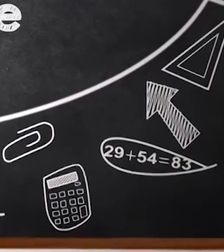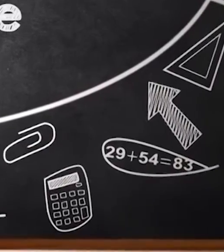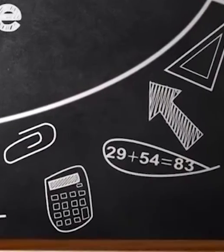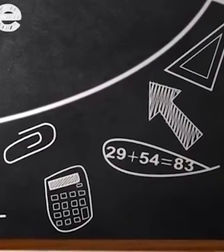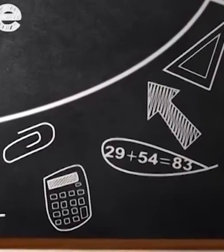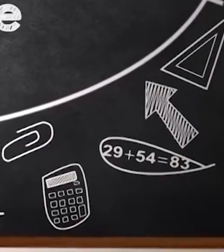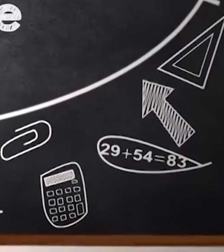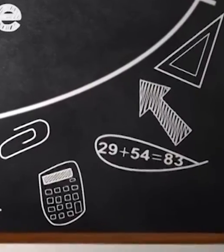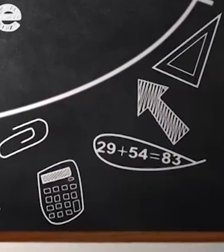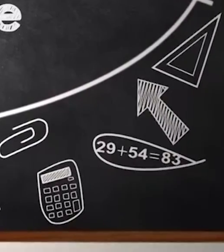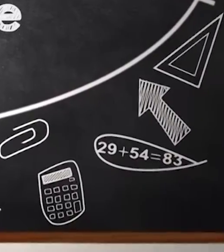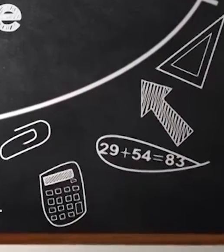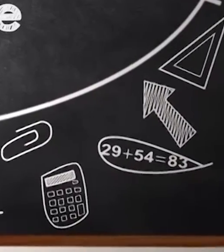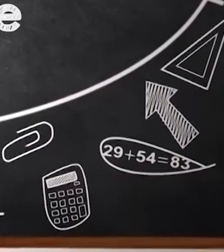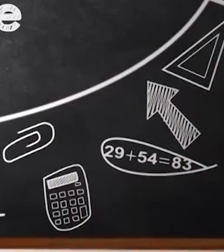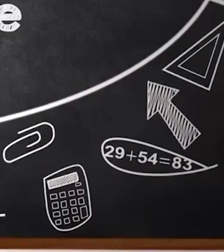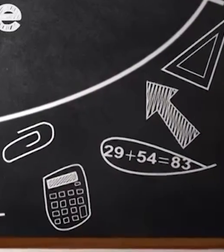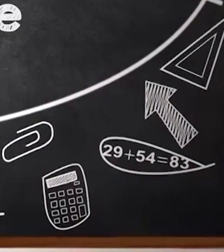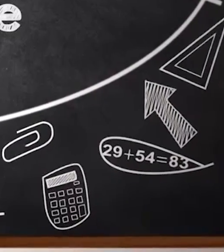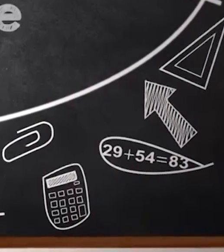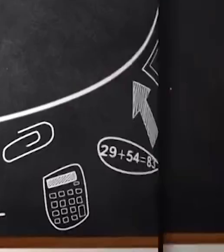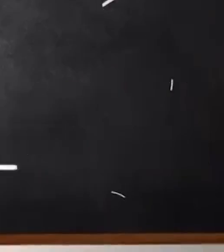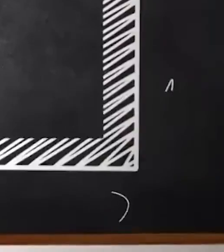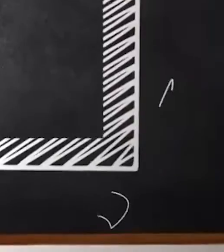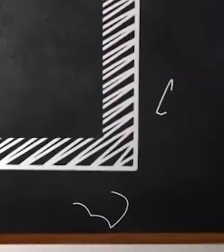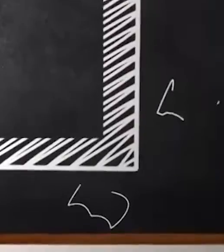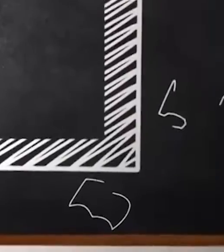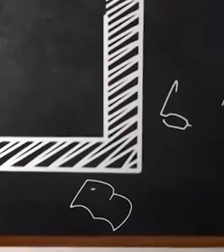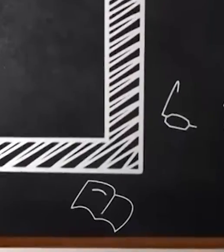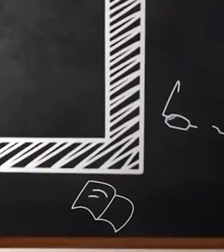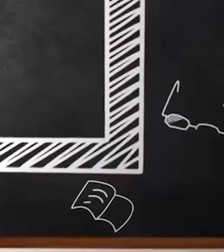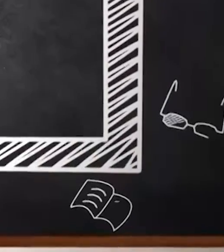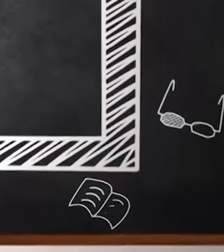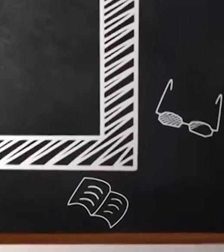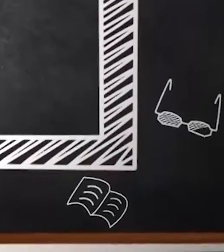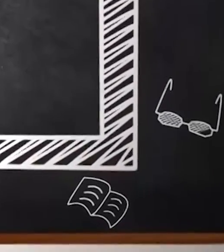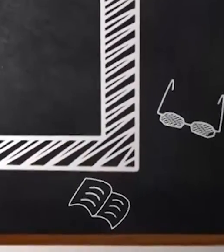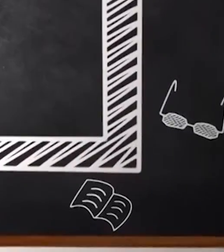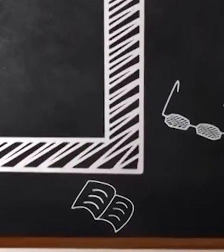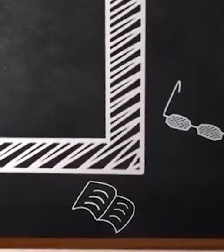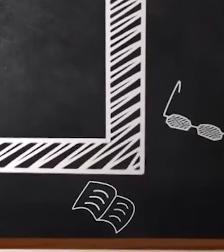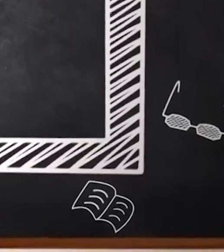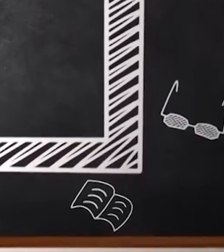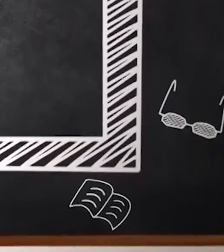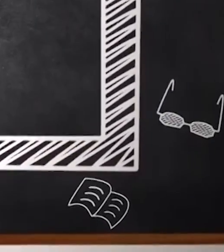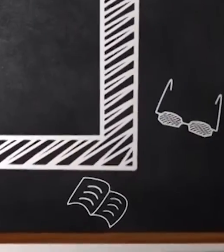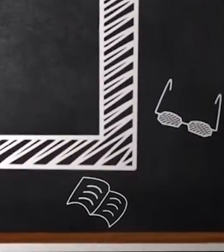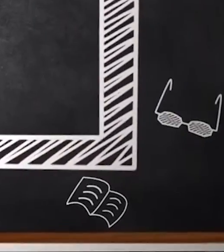D.